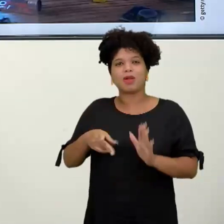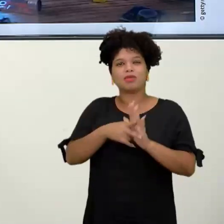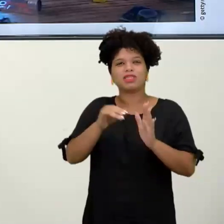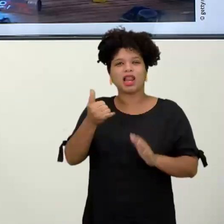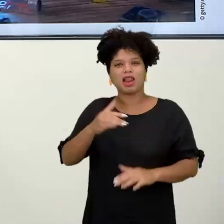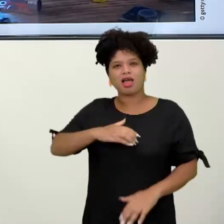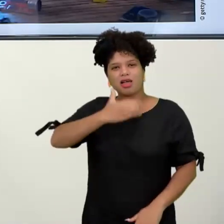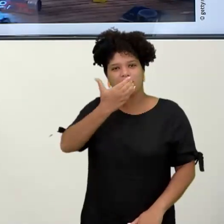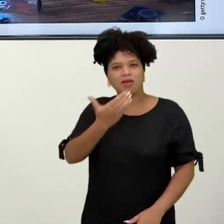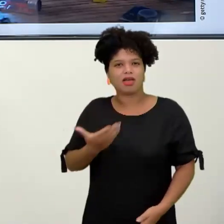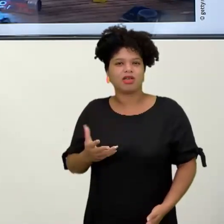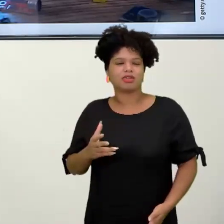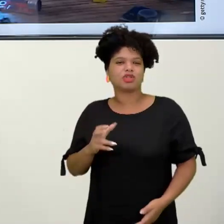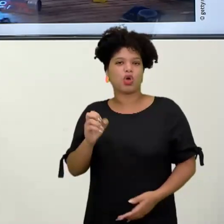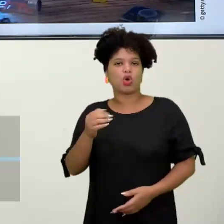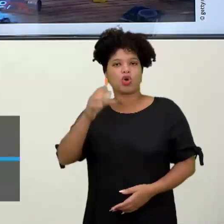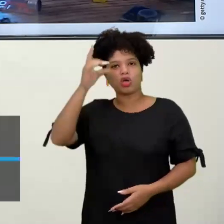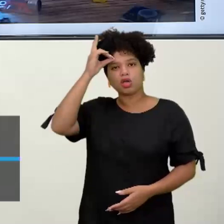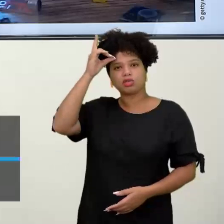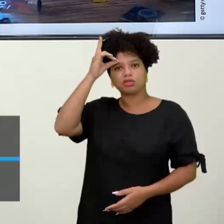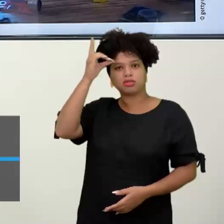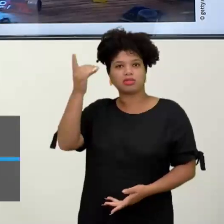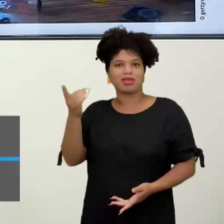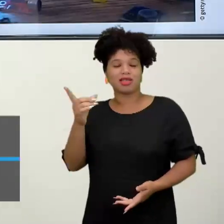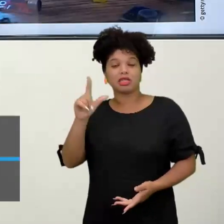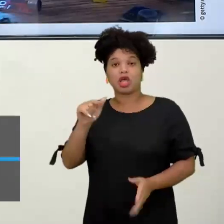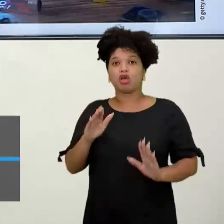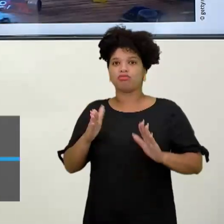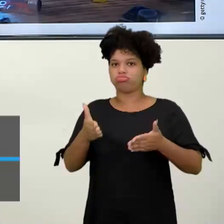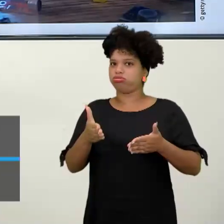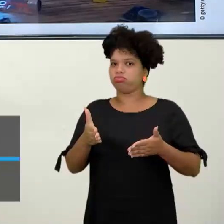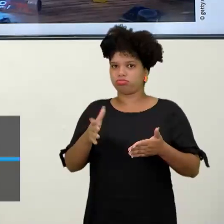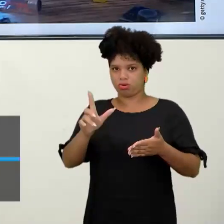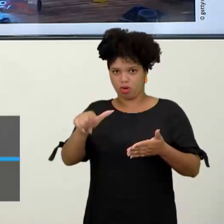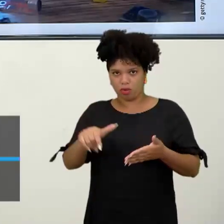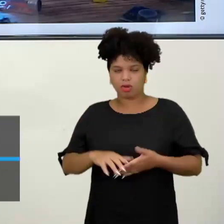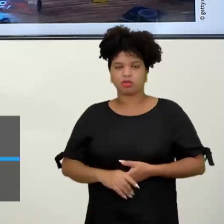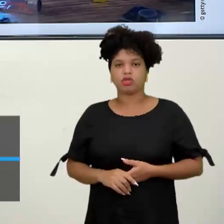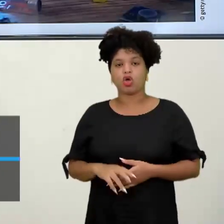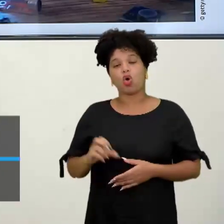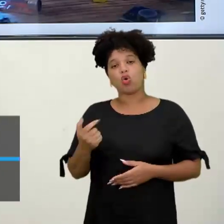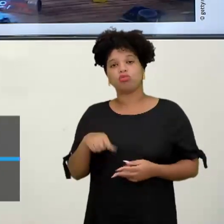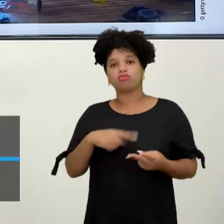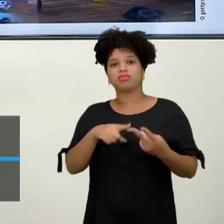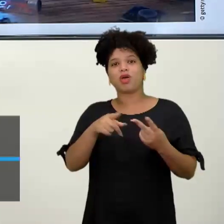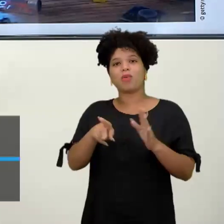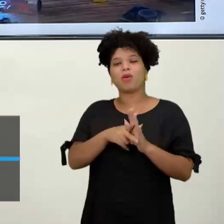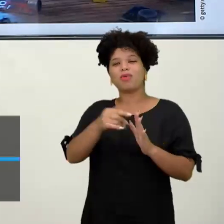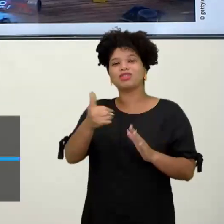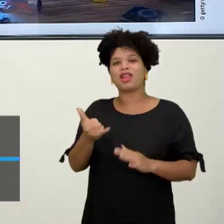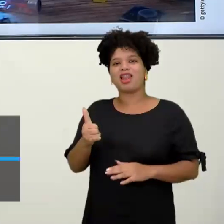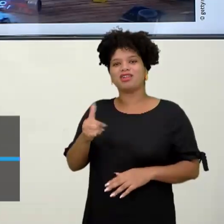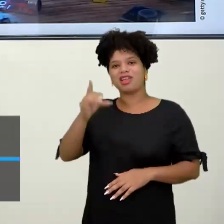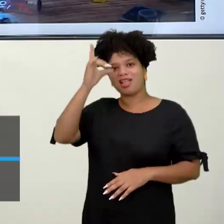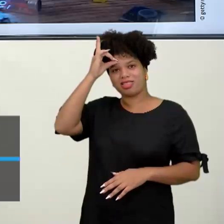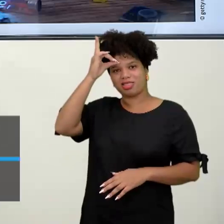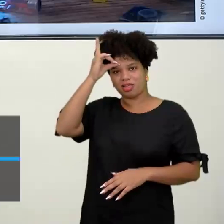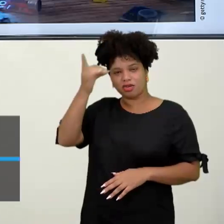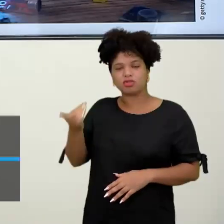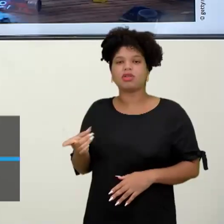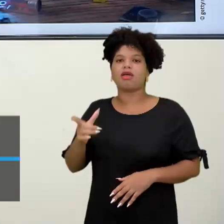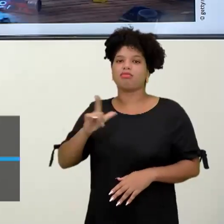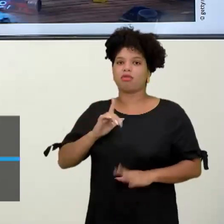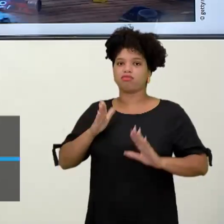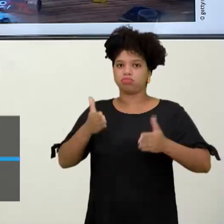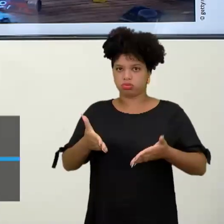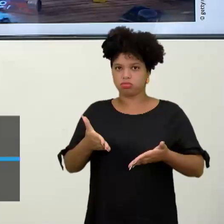com uma programação de iOS, é fechado. Se você está falando aí de um Android, ele vem dentro daquela plataforma, naquela